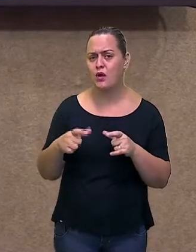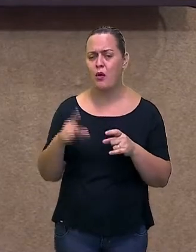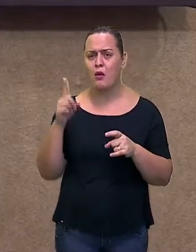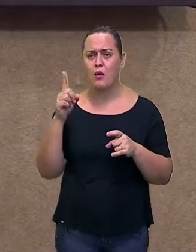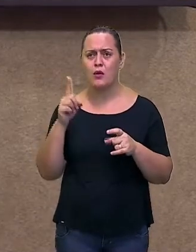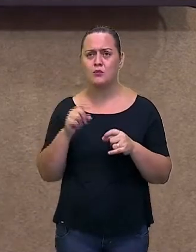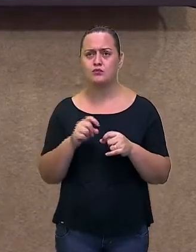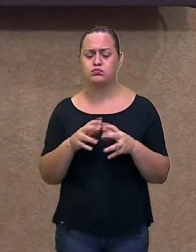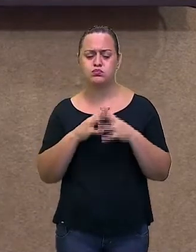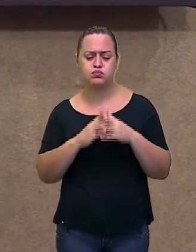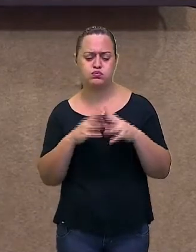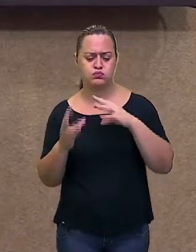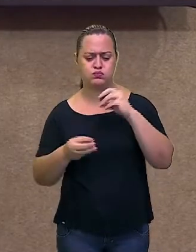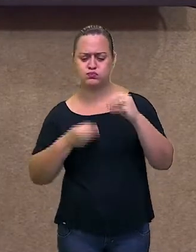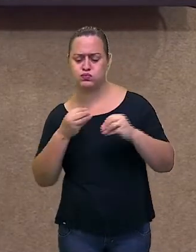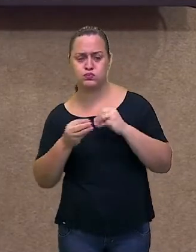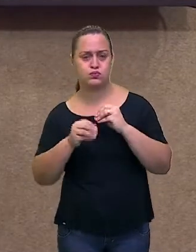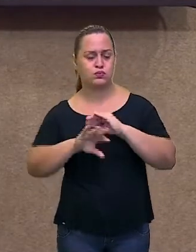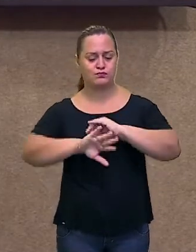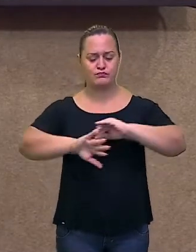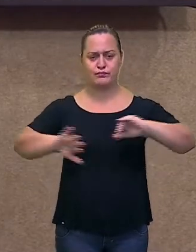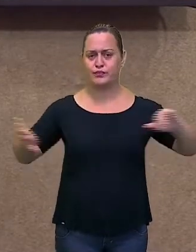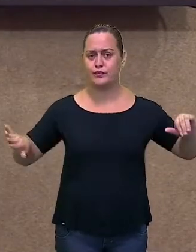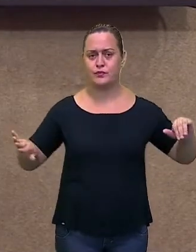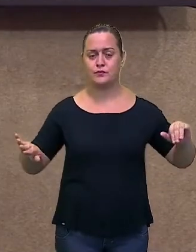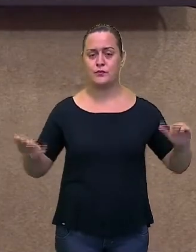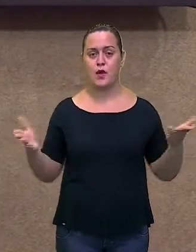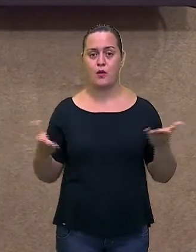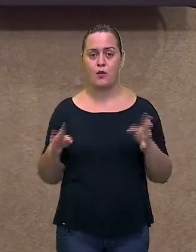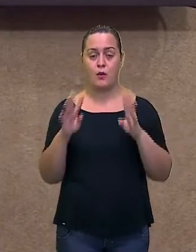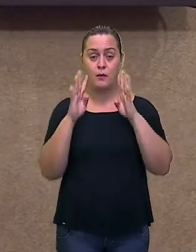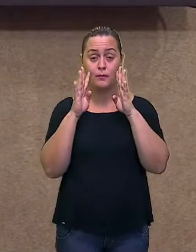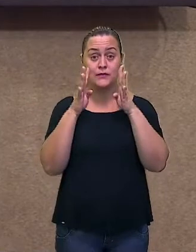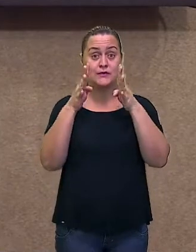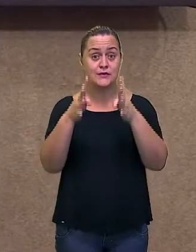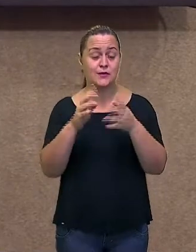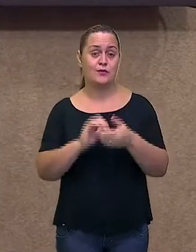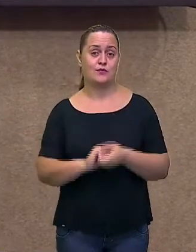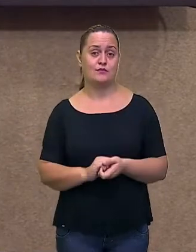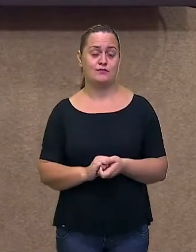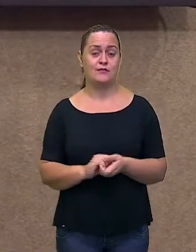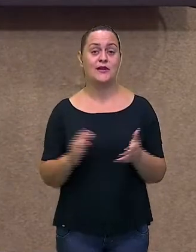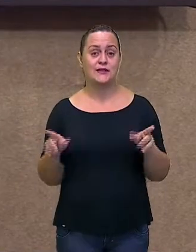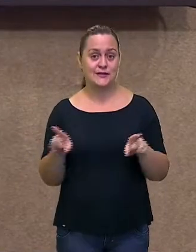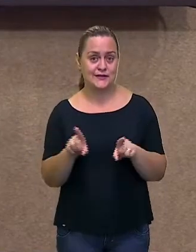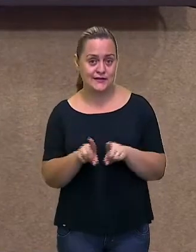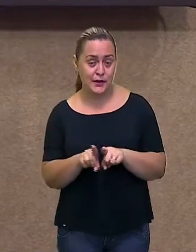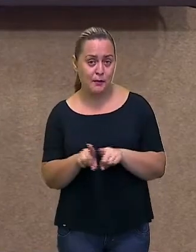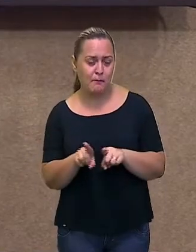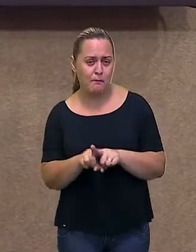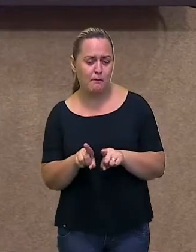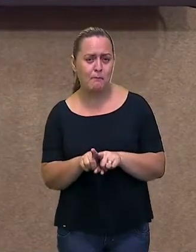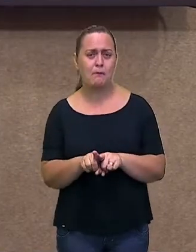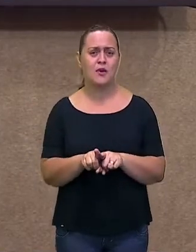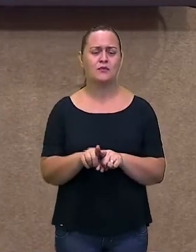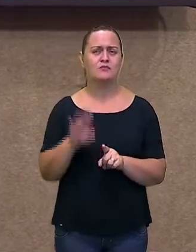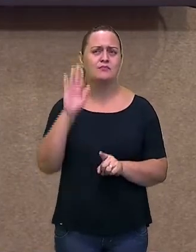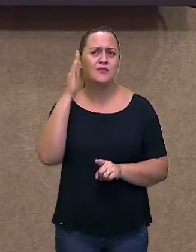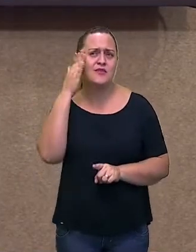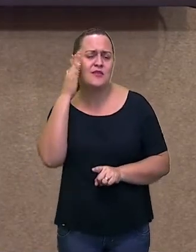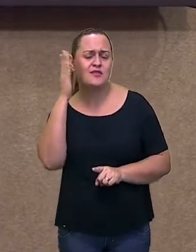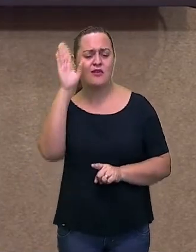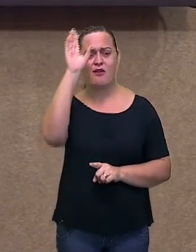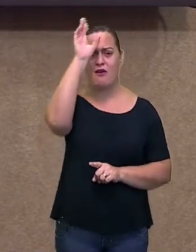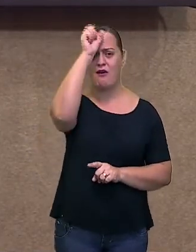atenção e vamos prestar bem aqui ó ficar ligadinhos na tela para gente ir entender o que é